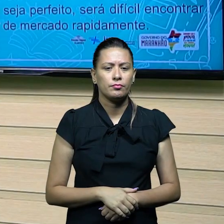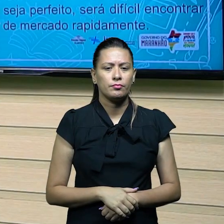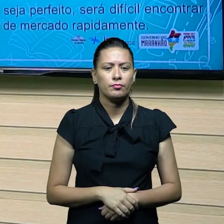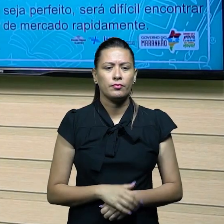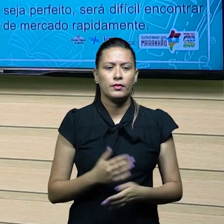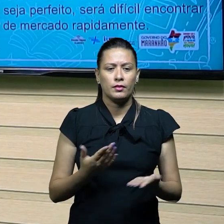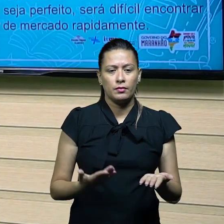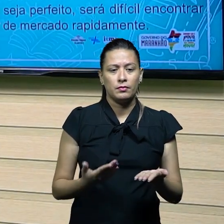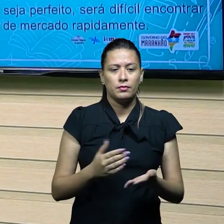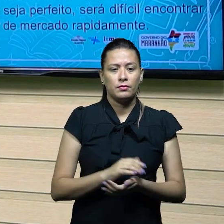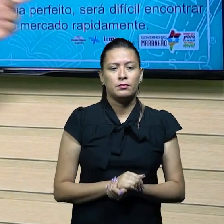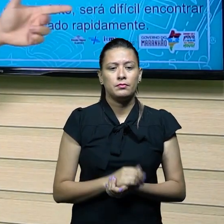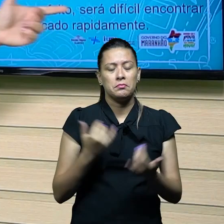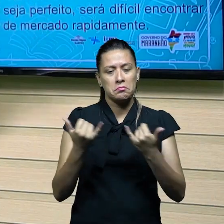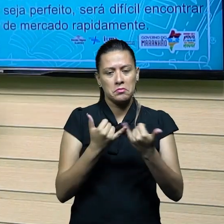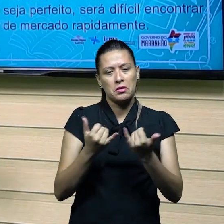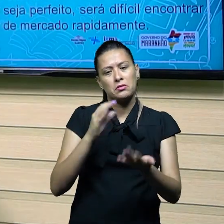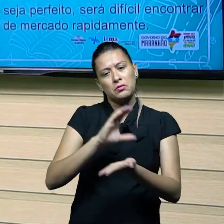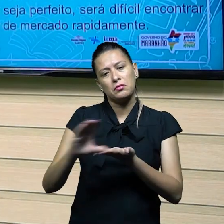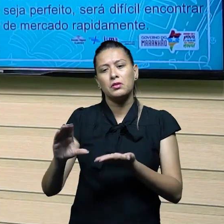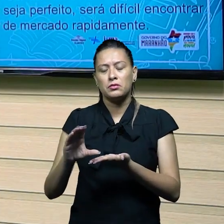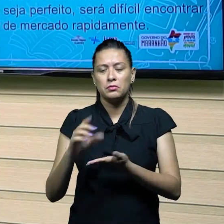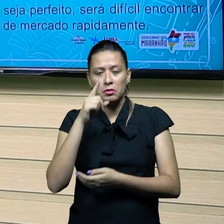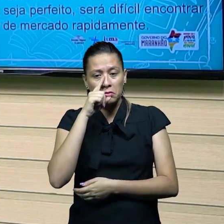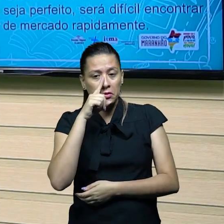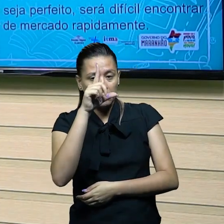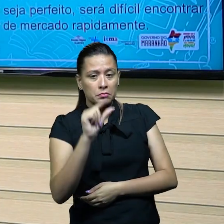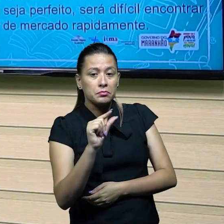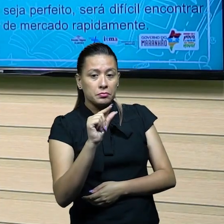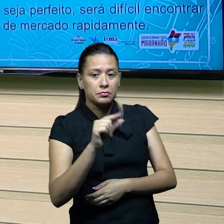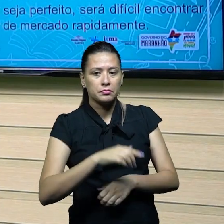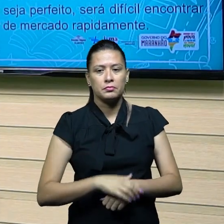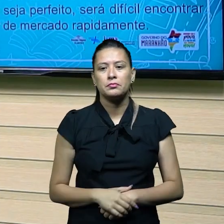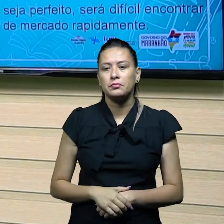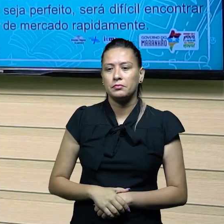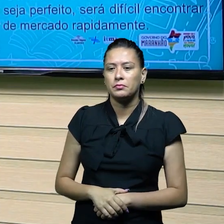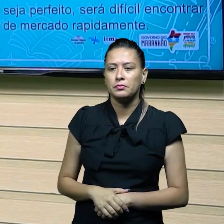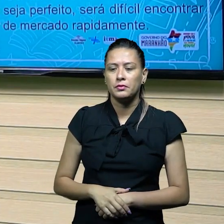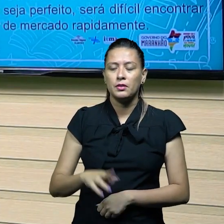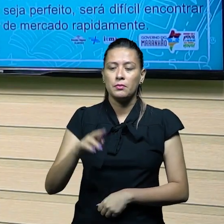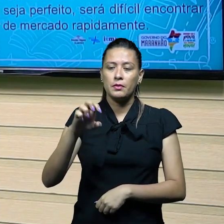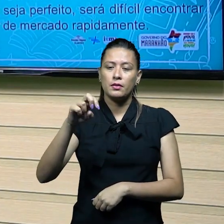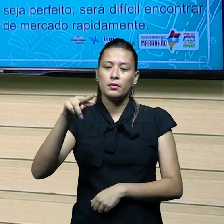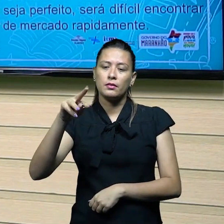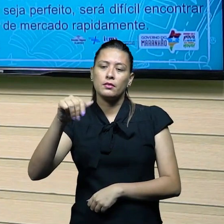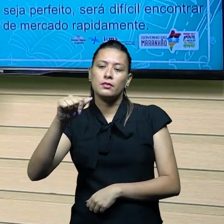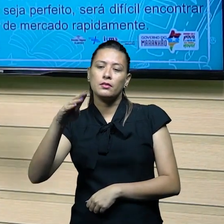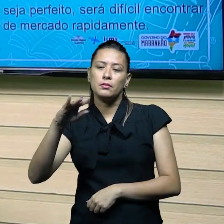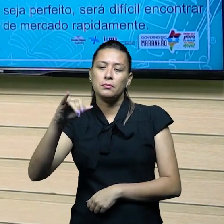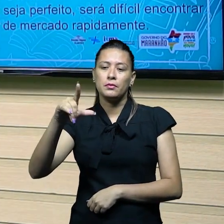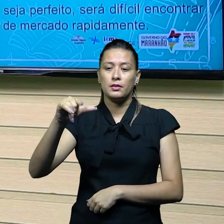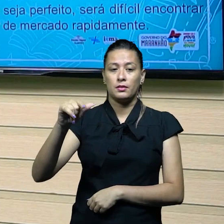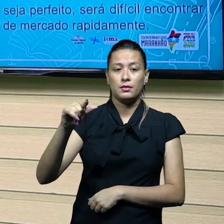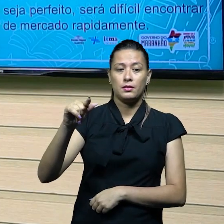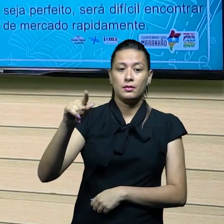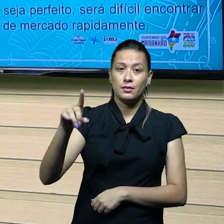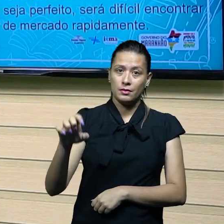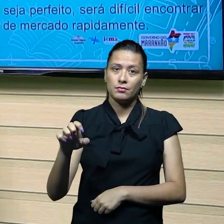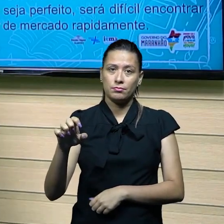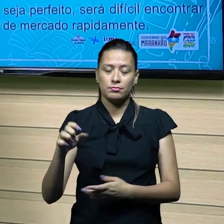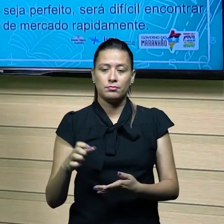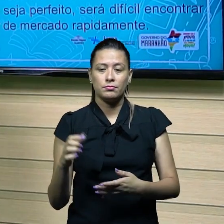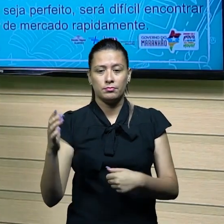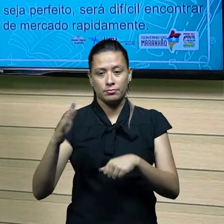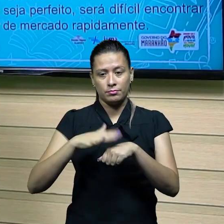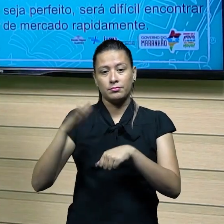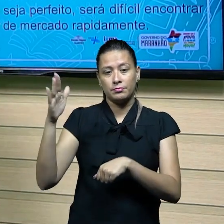Porque aquele produto vai estar lá para mim, porém, ele me gera uma boa rentabilidade, certo? Só que, contudo, ele vai me gerar uma baixa